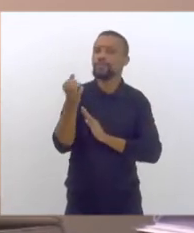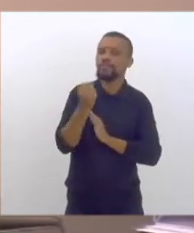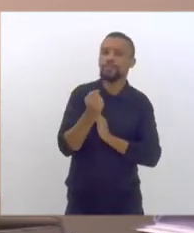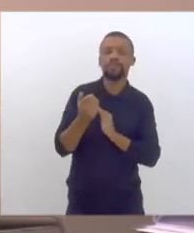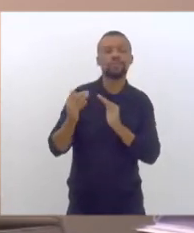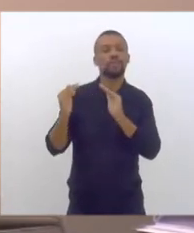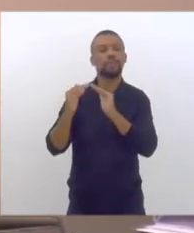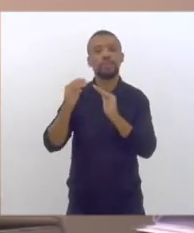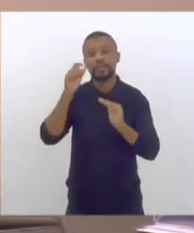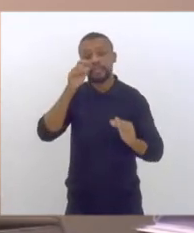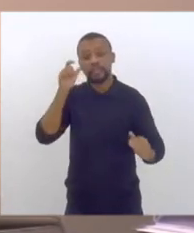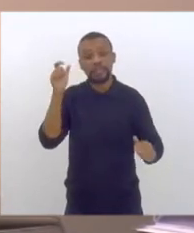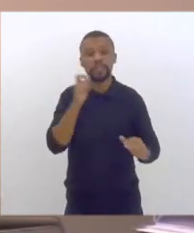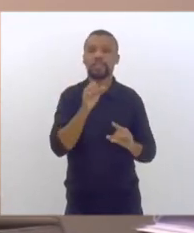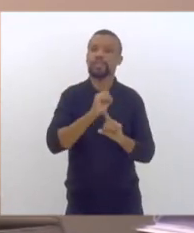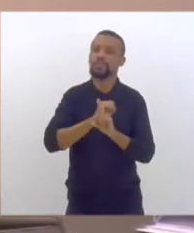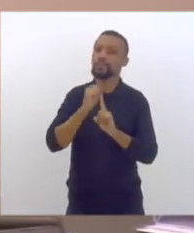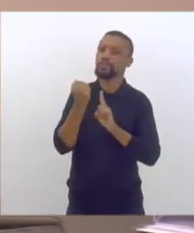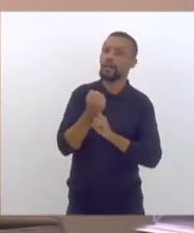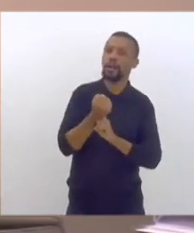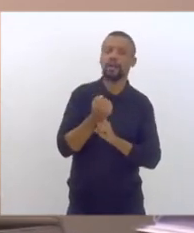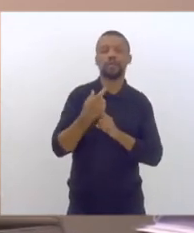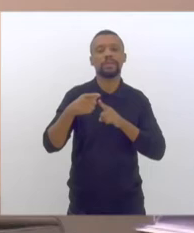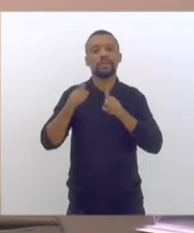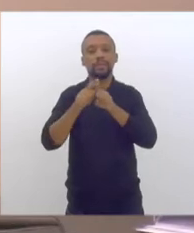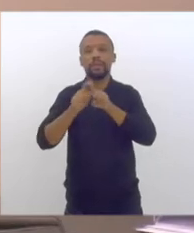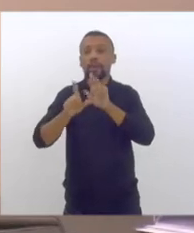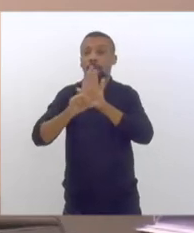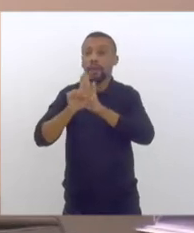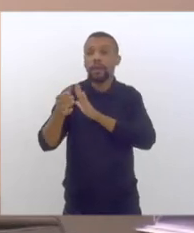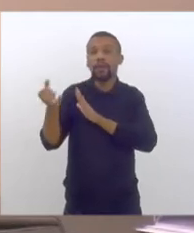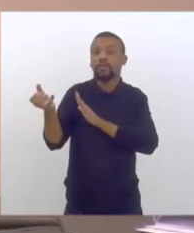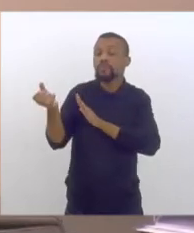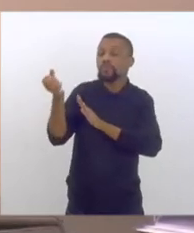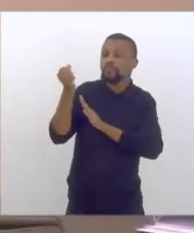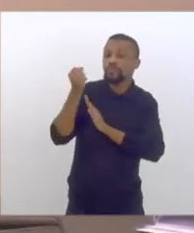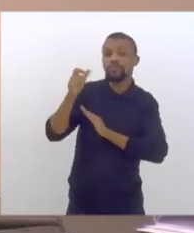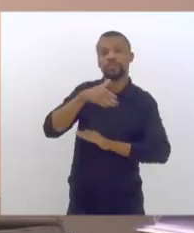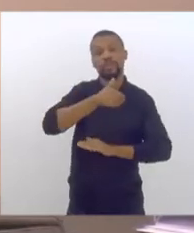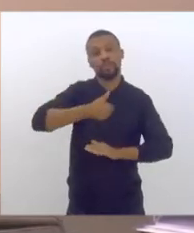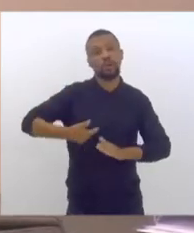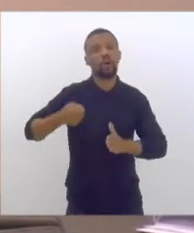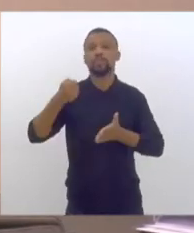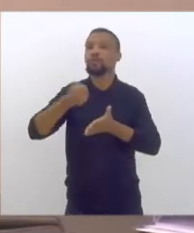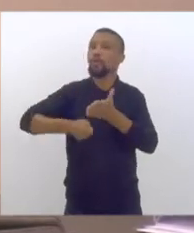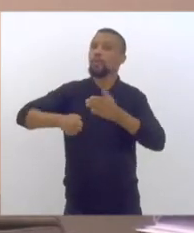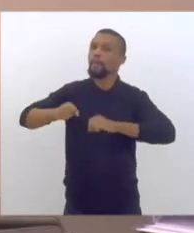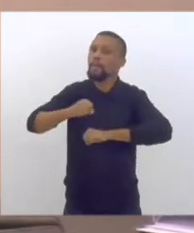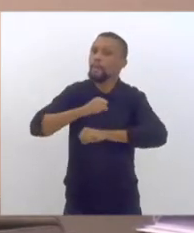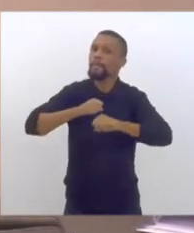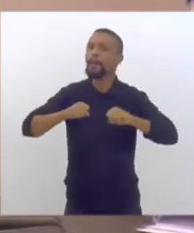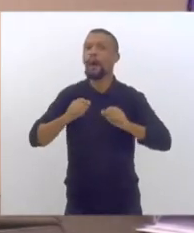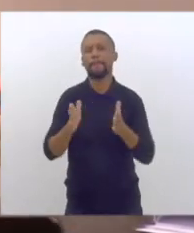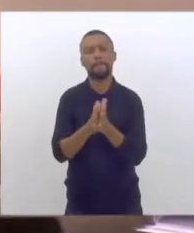de interesse social e com a legislação também do fundo Estadual de combate à pobreza e